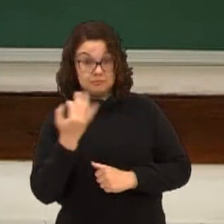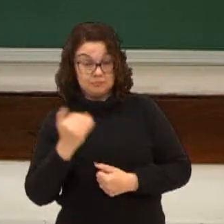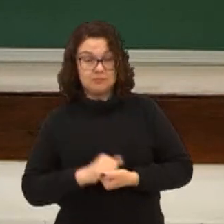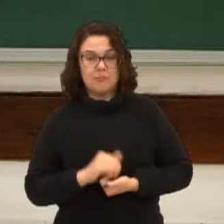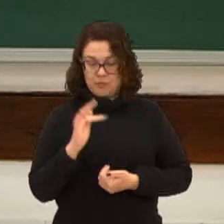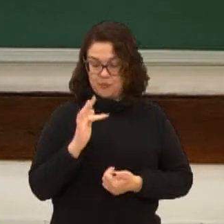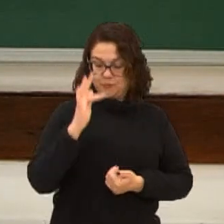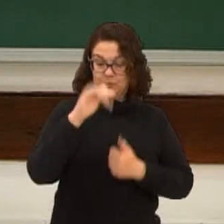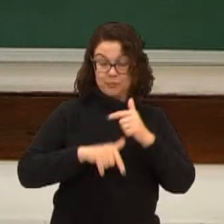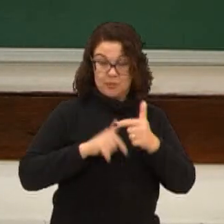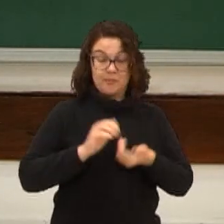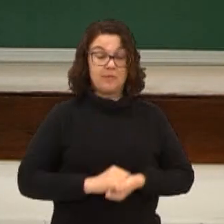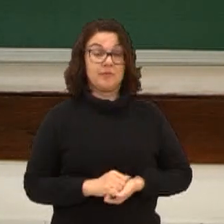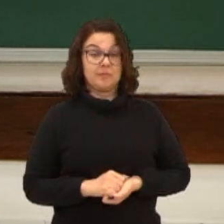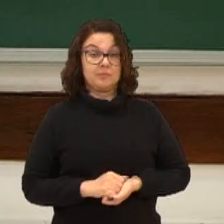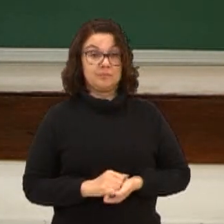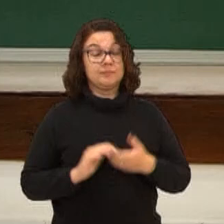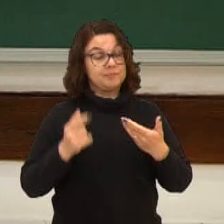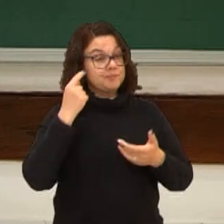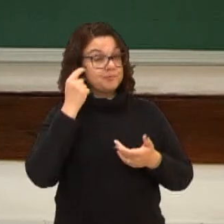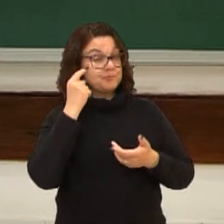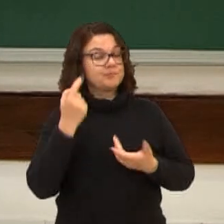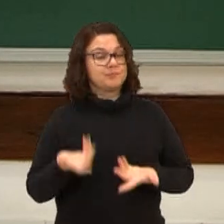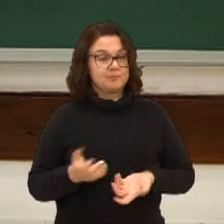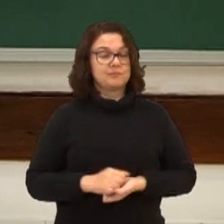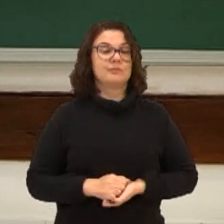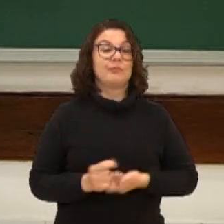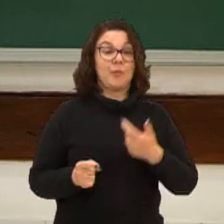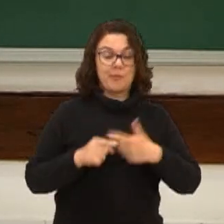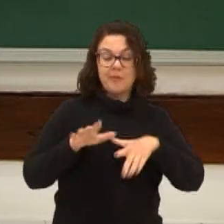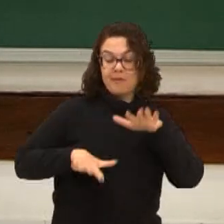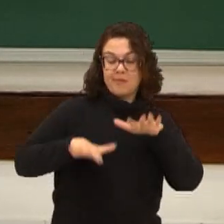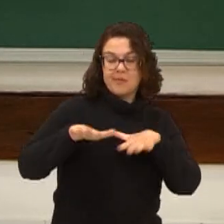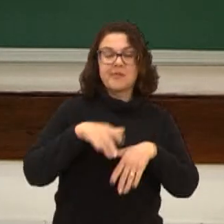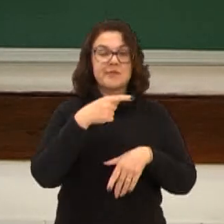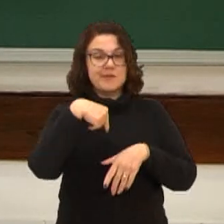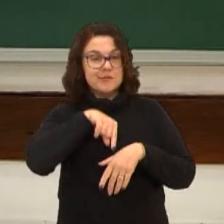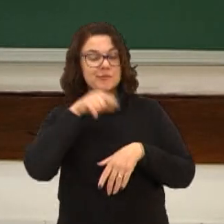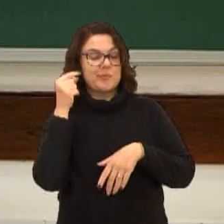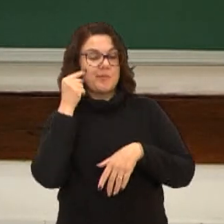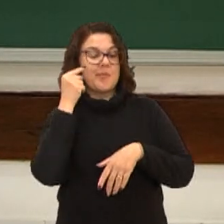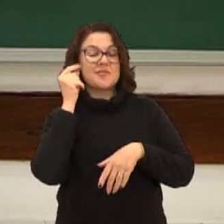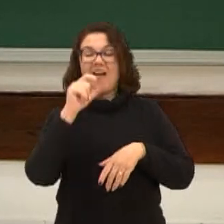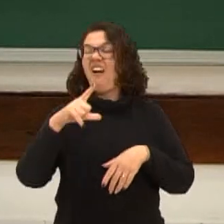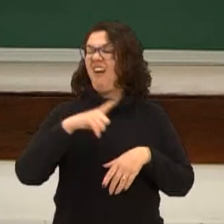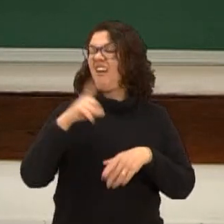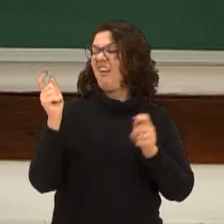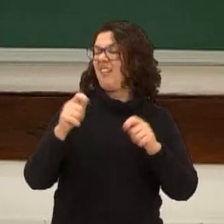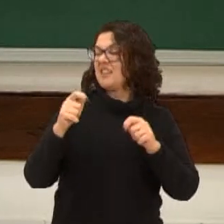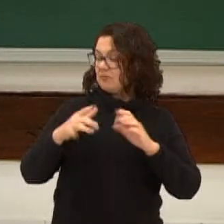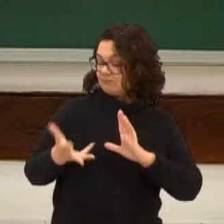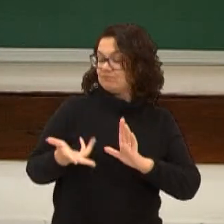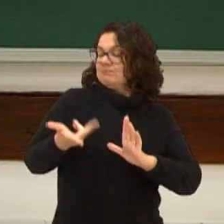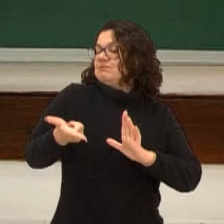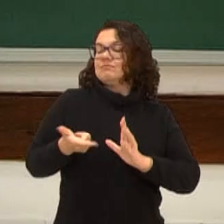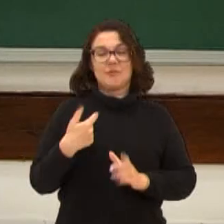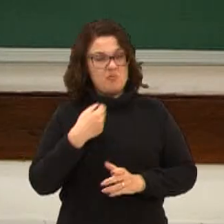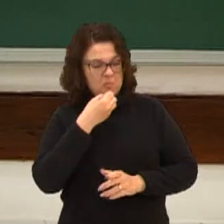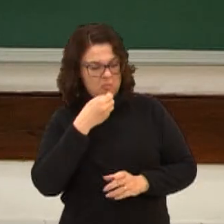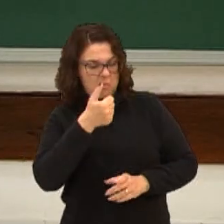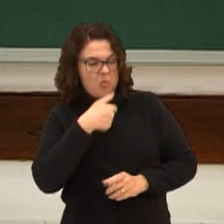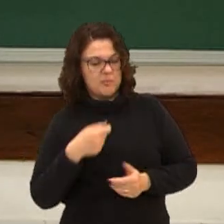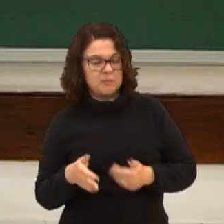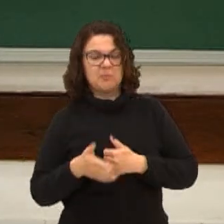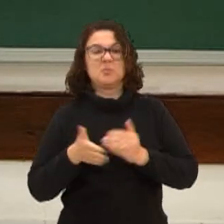coisa no futuro trabalho? Né? Pense um pouquinho a respeito, porque às vezes a gente acha que tem essas capacidades aí